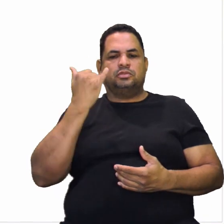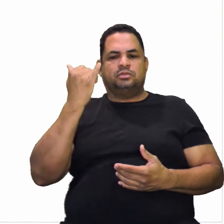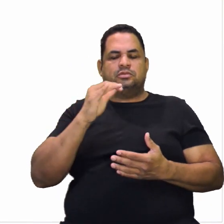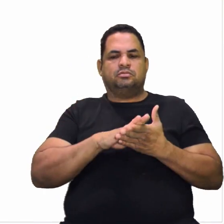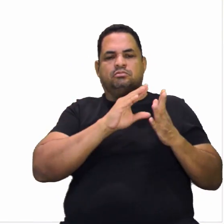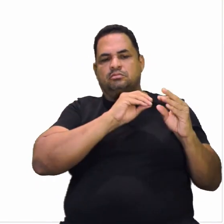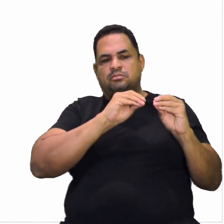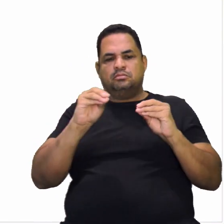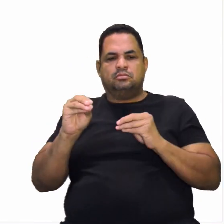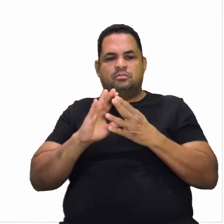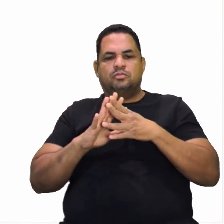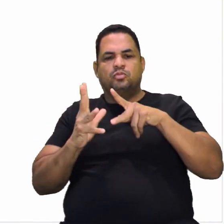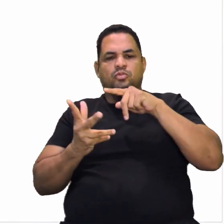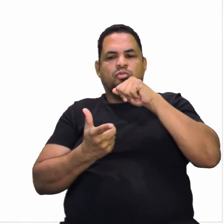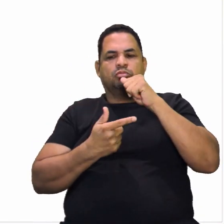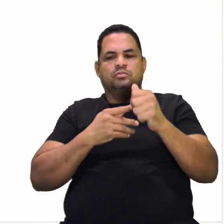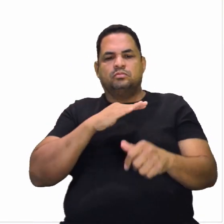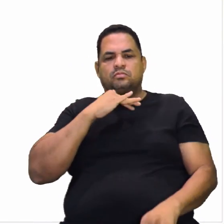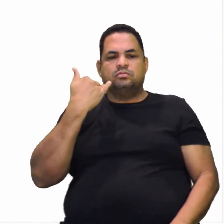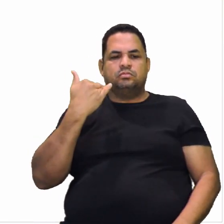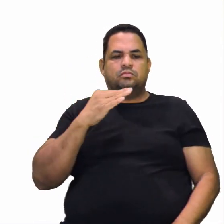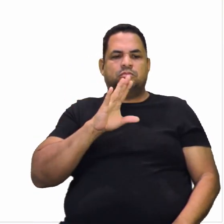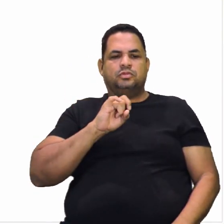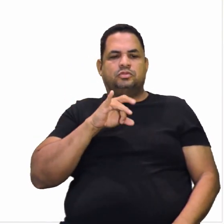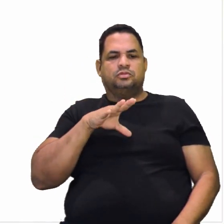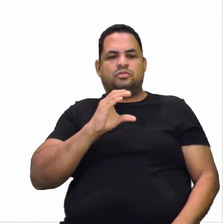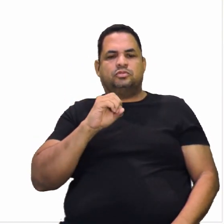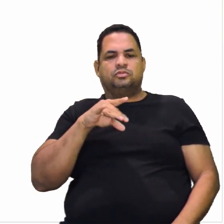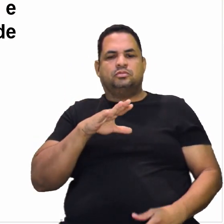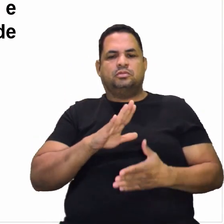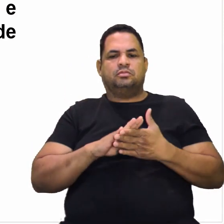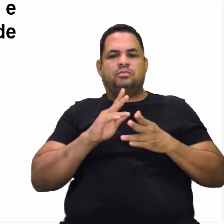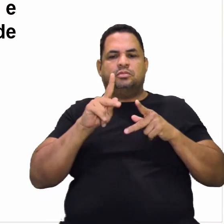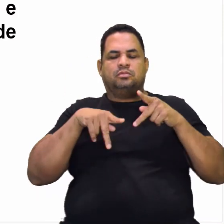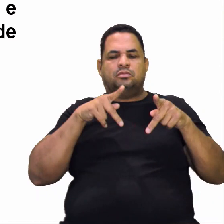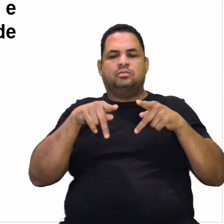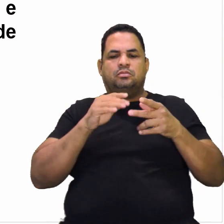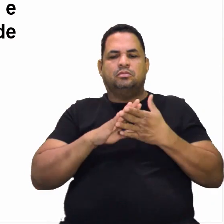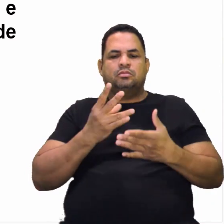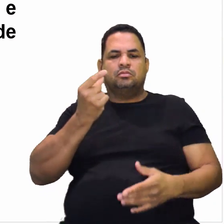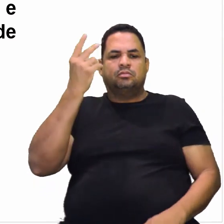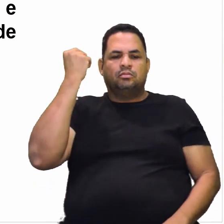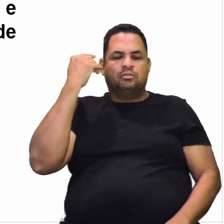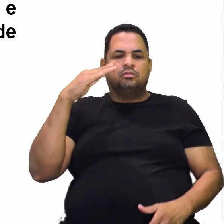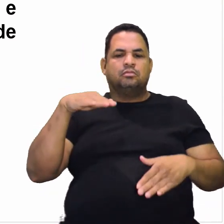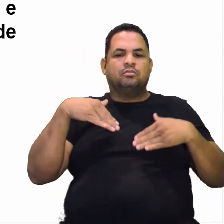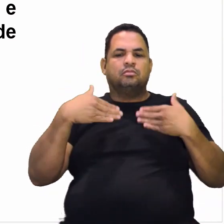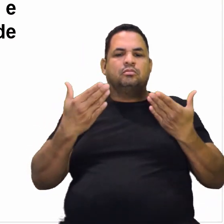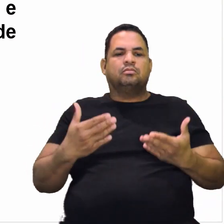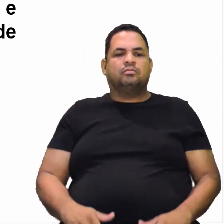na passagem para o mundo dos mortos, ou Ísis e Osíris, mais popular do Egito Antigo. Está perguntando o que é aqui?